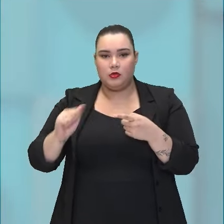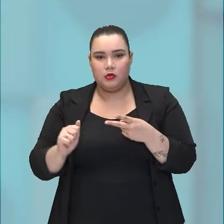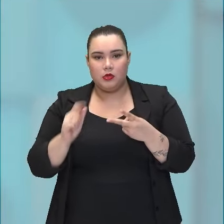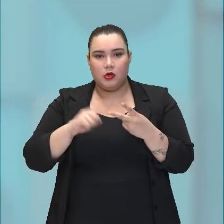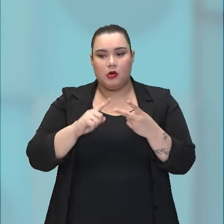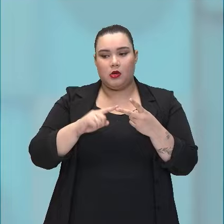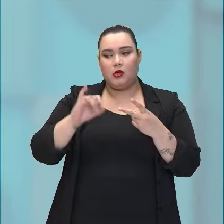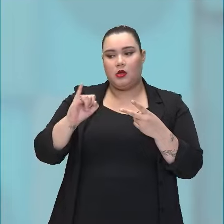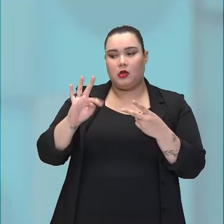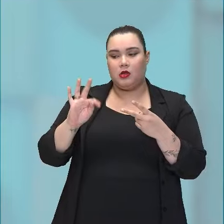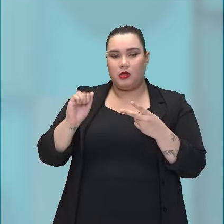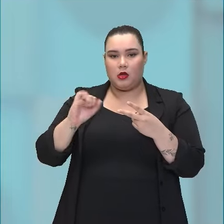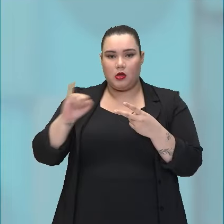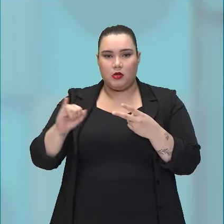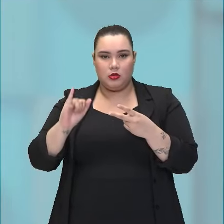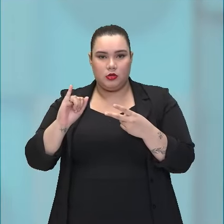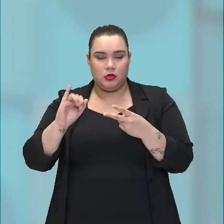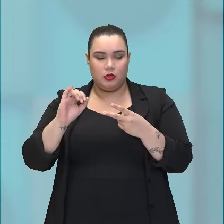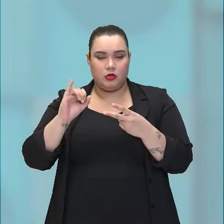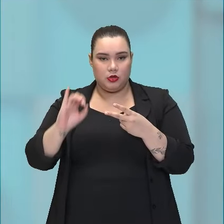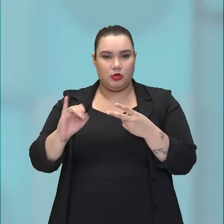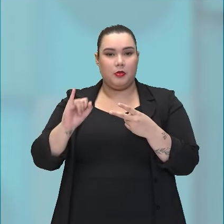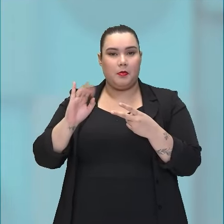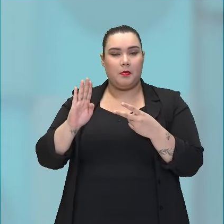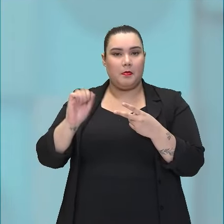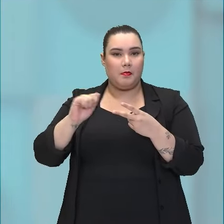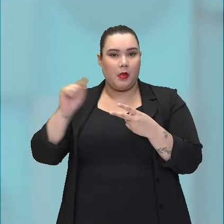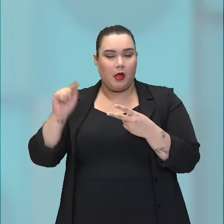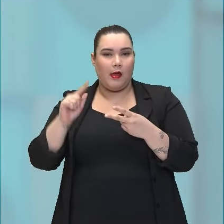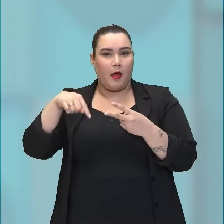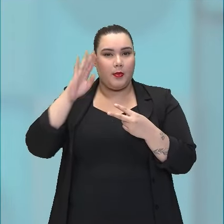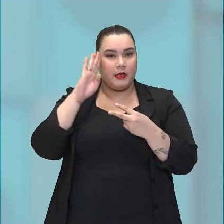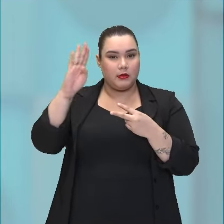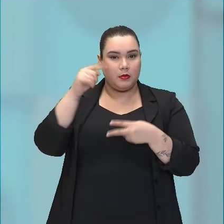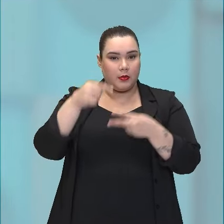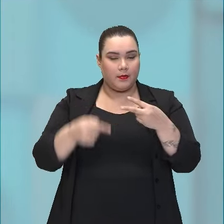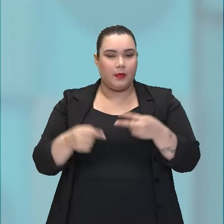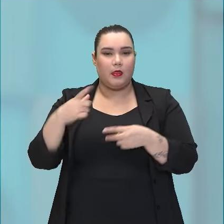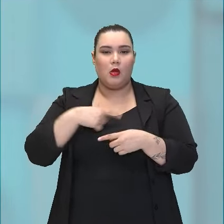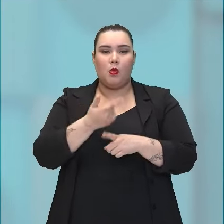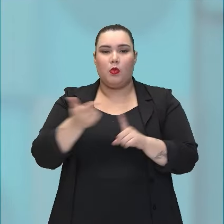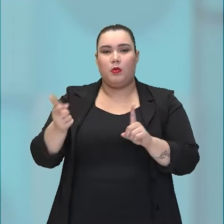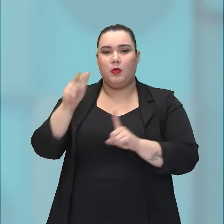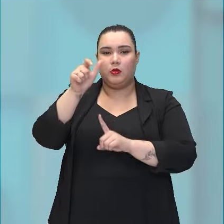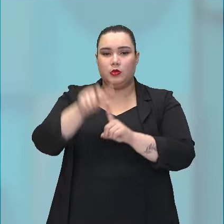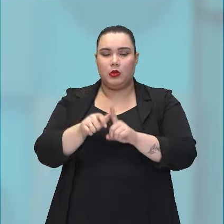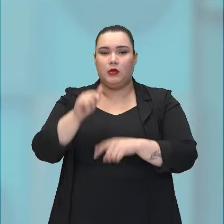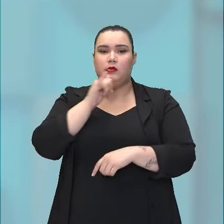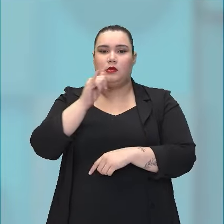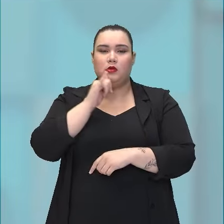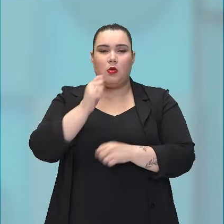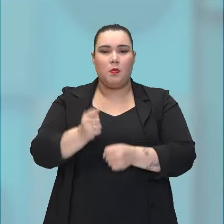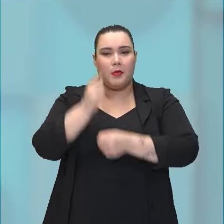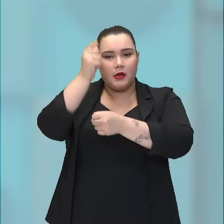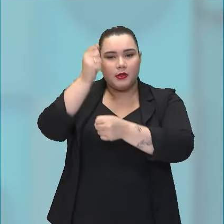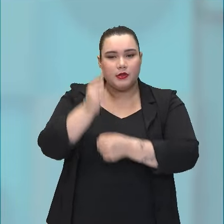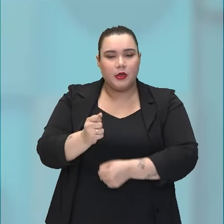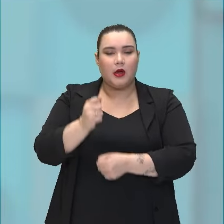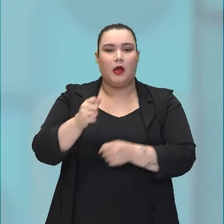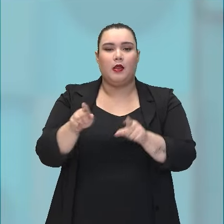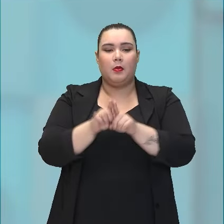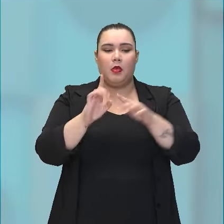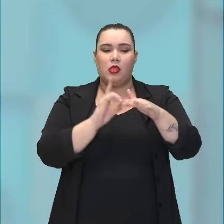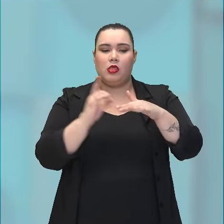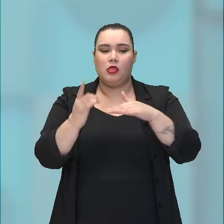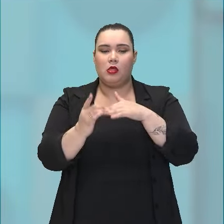são os protagonistas, são os principais, certo? Temos também ali os outros personagens, como o pajé, Deus